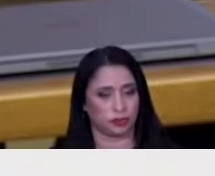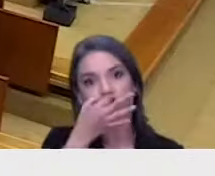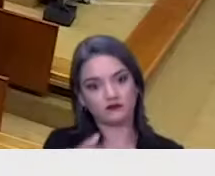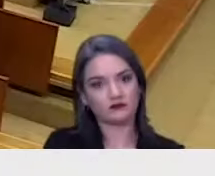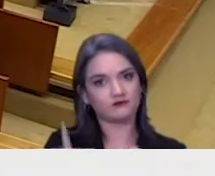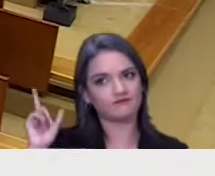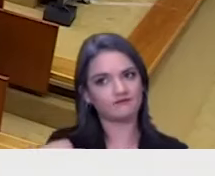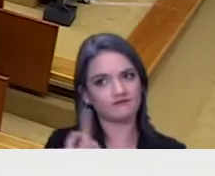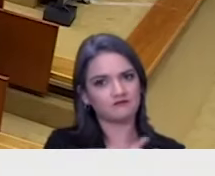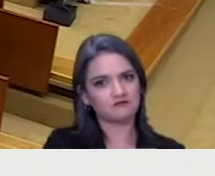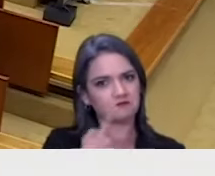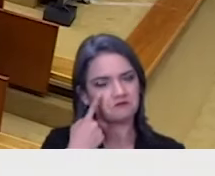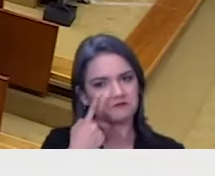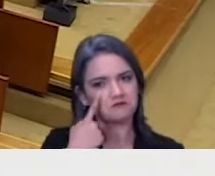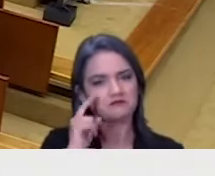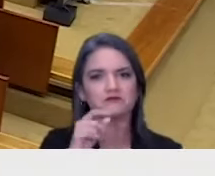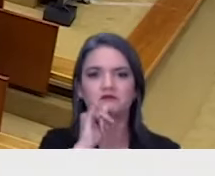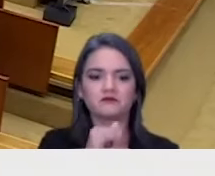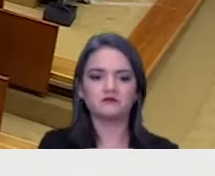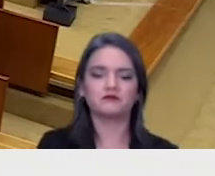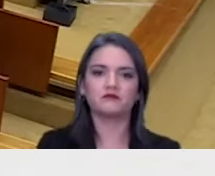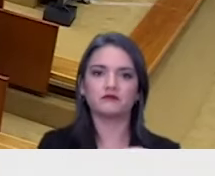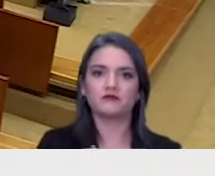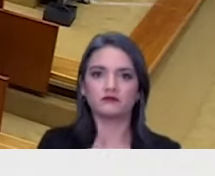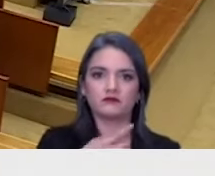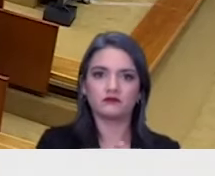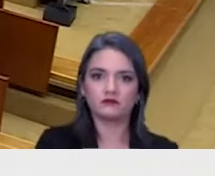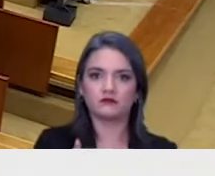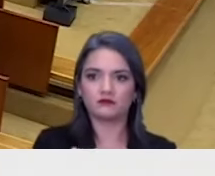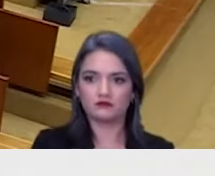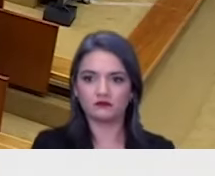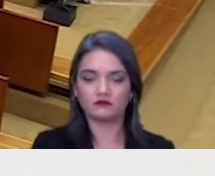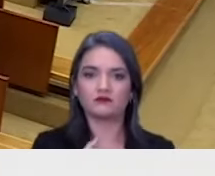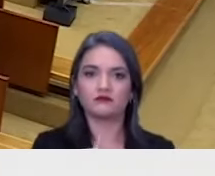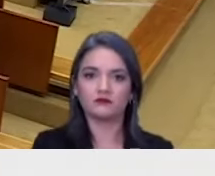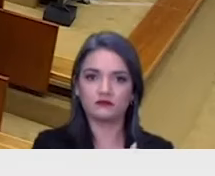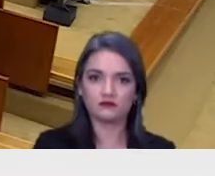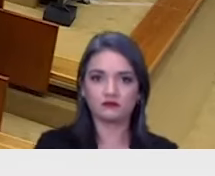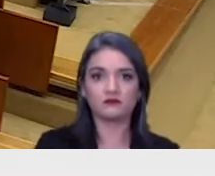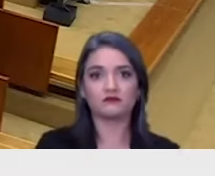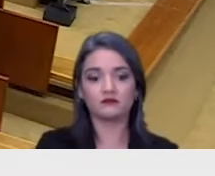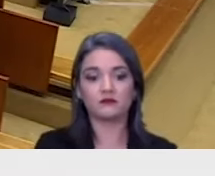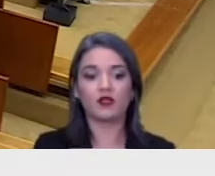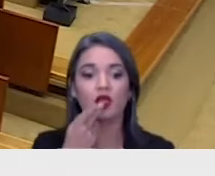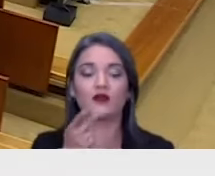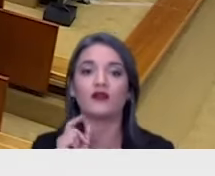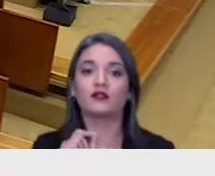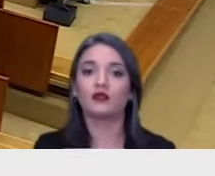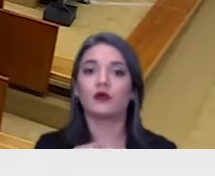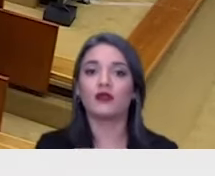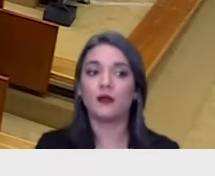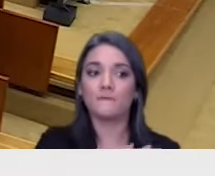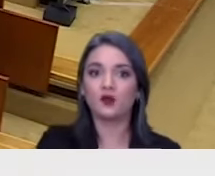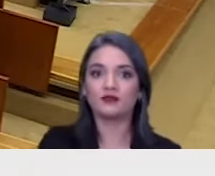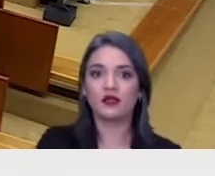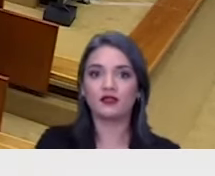do Ministério Público devem tramitar de forma digital para permitir a análise pela Justiça. Favalli, a maioria foi formada a